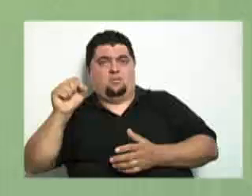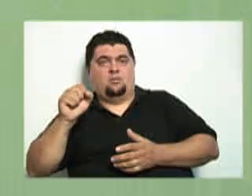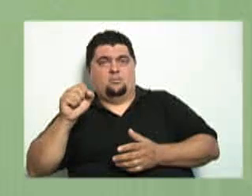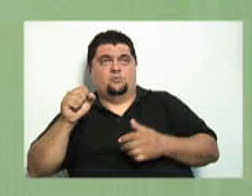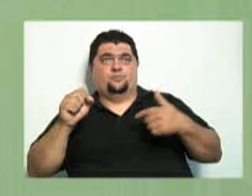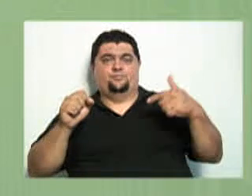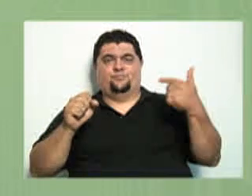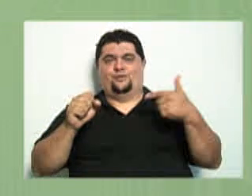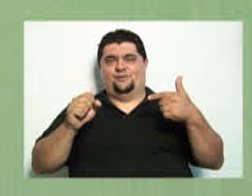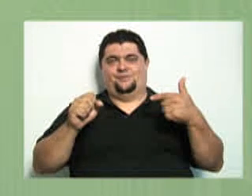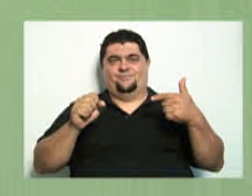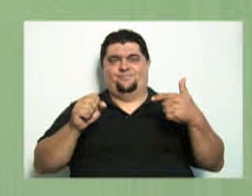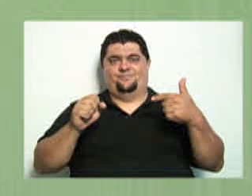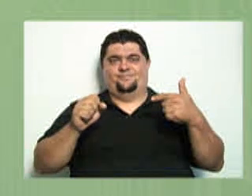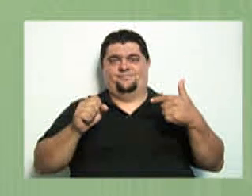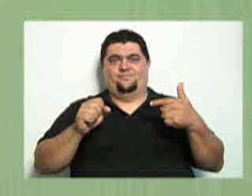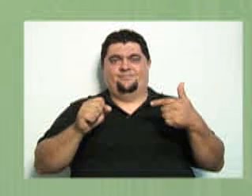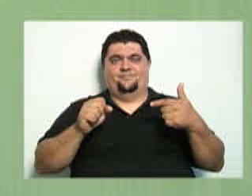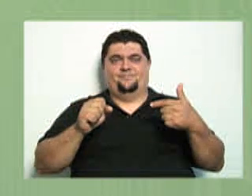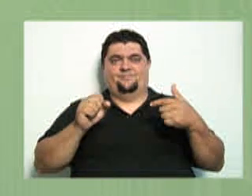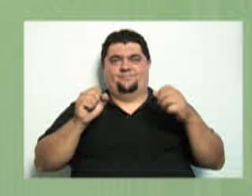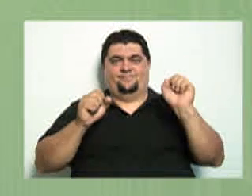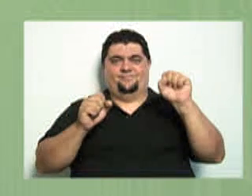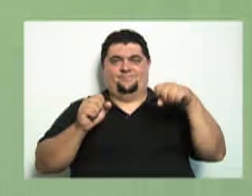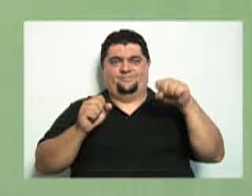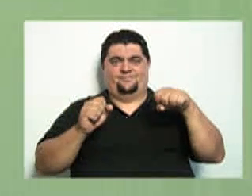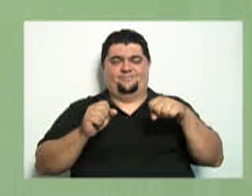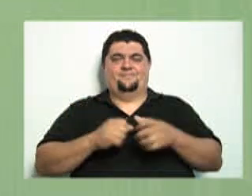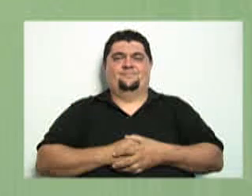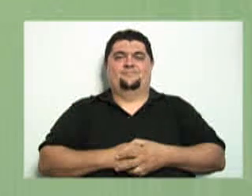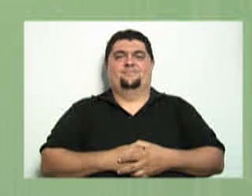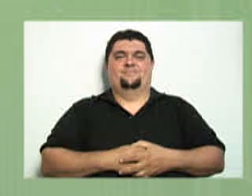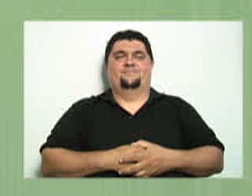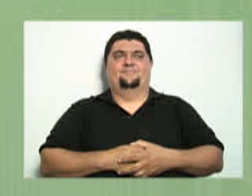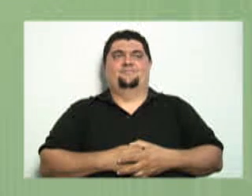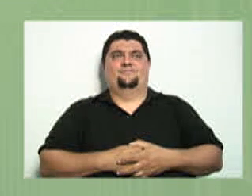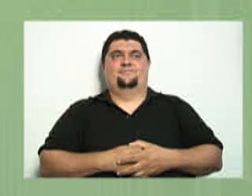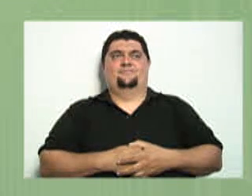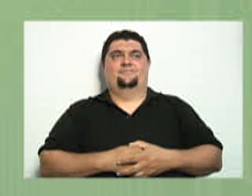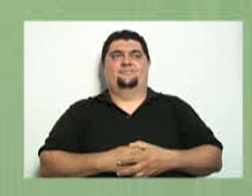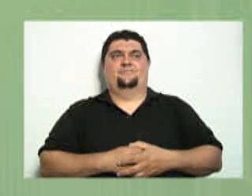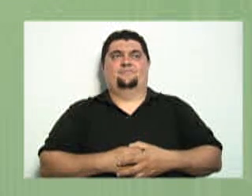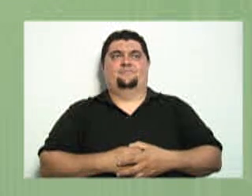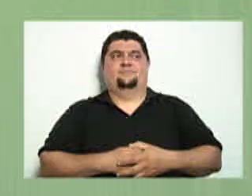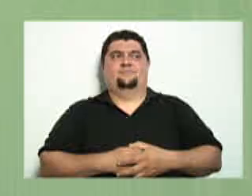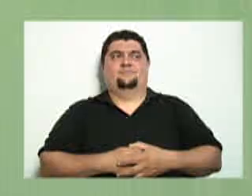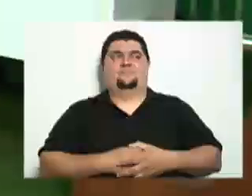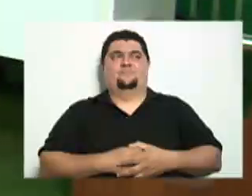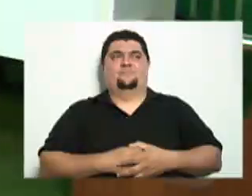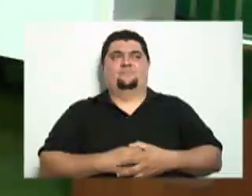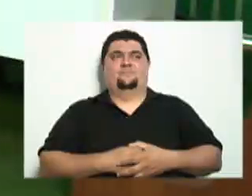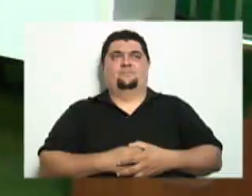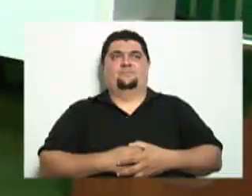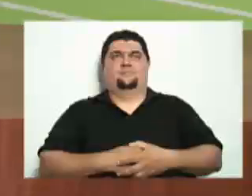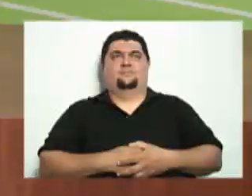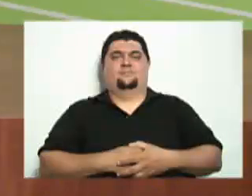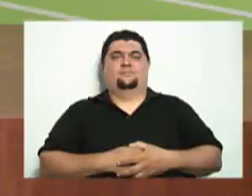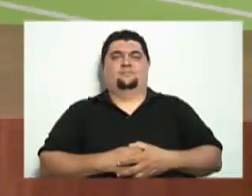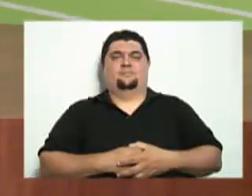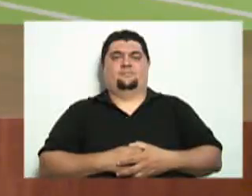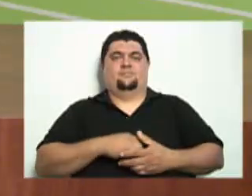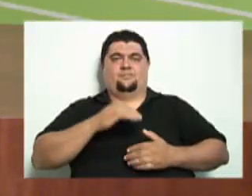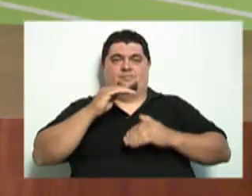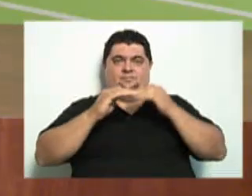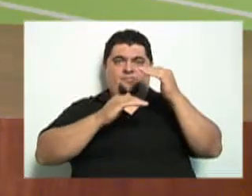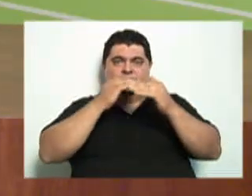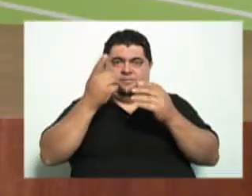2. Ah, tá. Está certo, muito parabéns. Quer repetir para... Sim, o